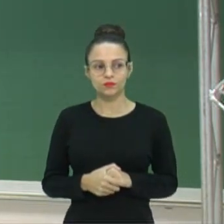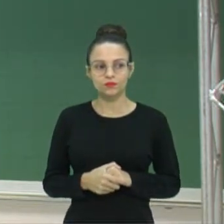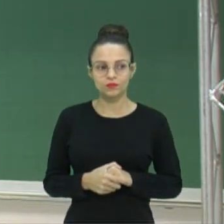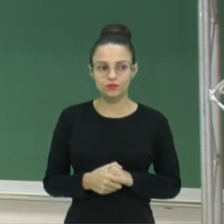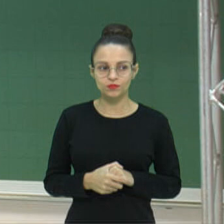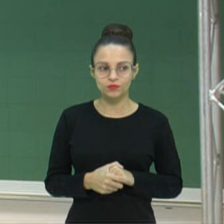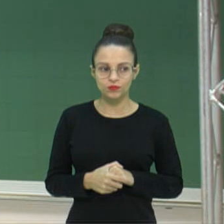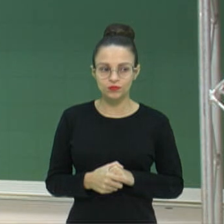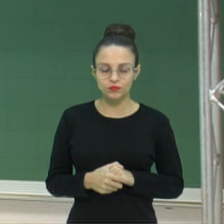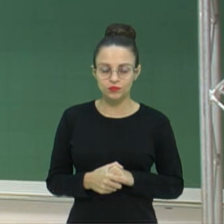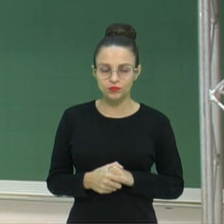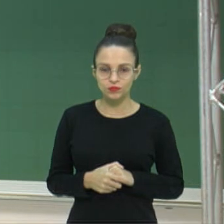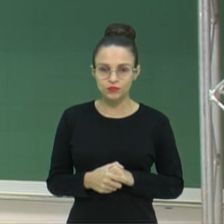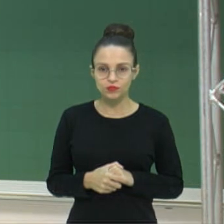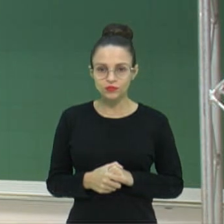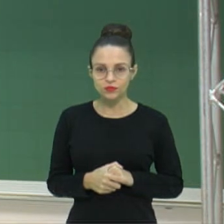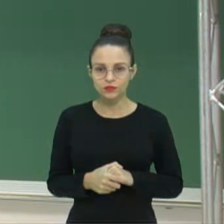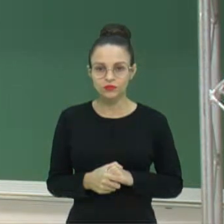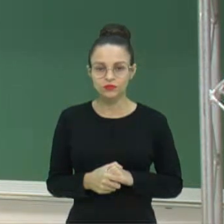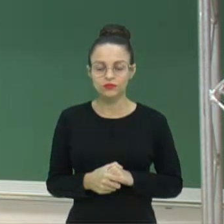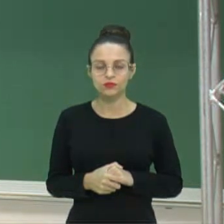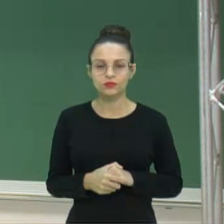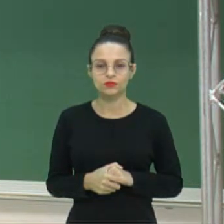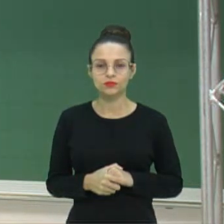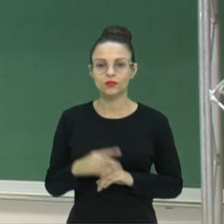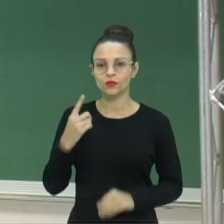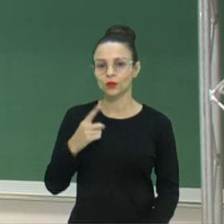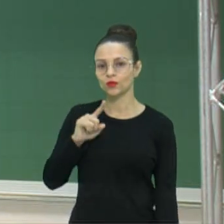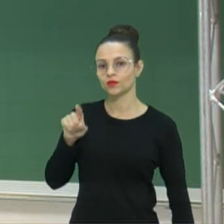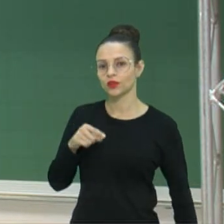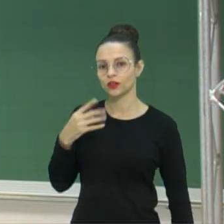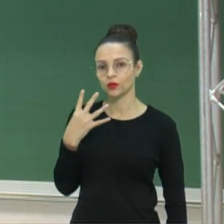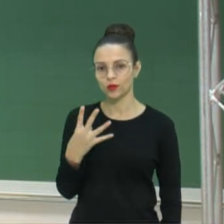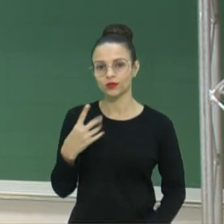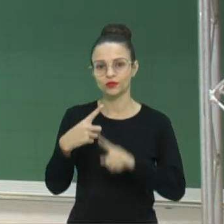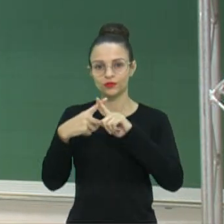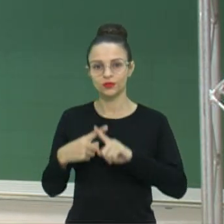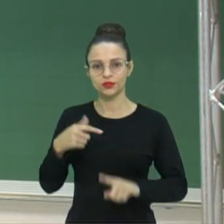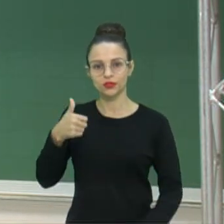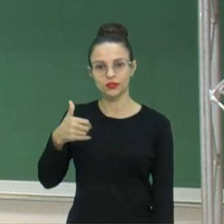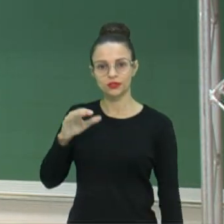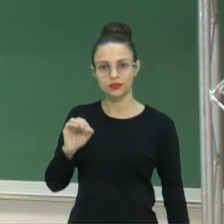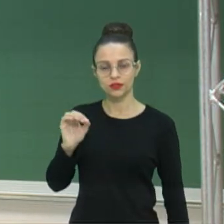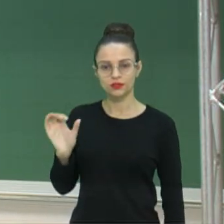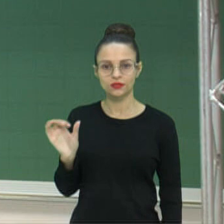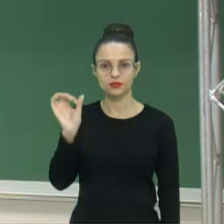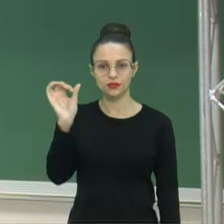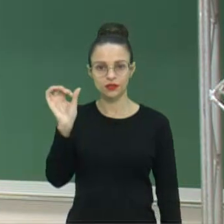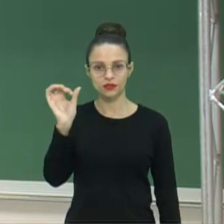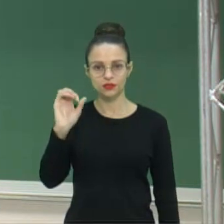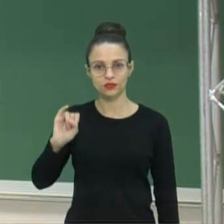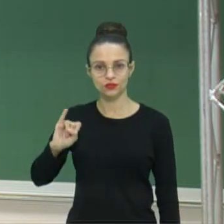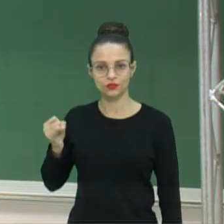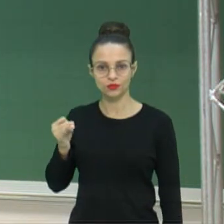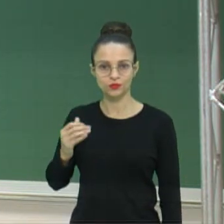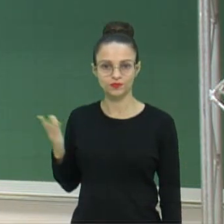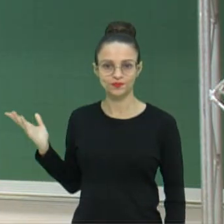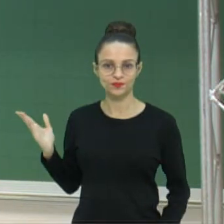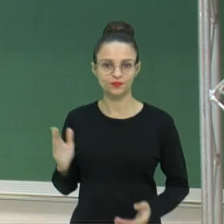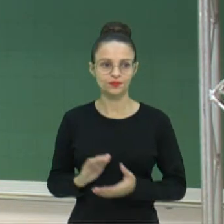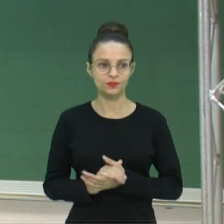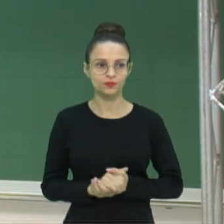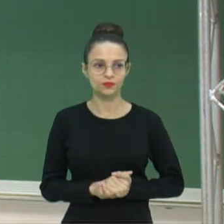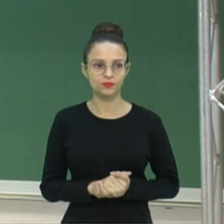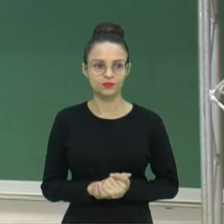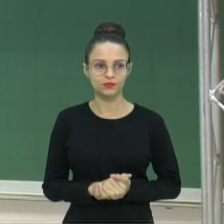que energia potencial gravitacional vai ser 1,4 vezes 10 na sexta joule.